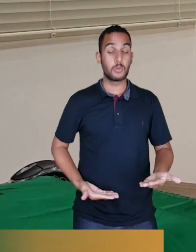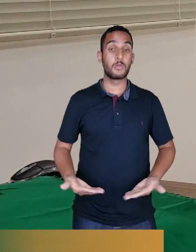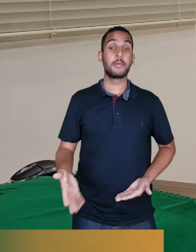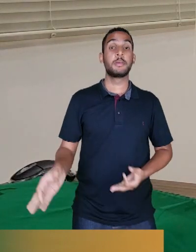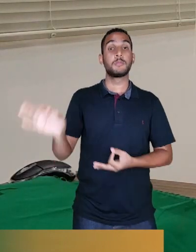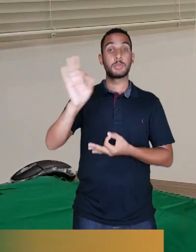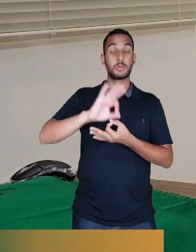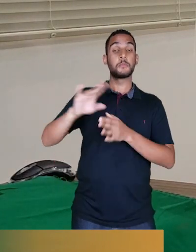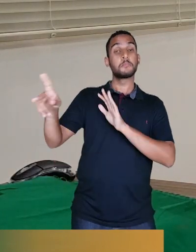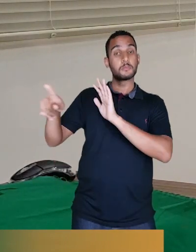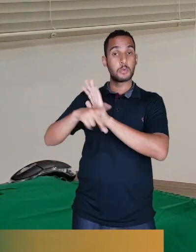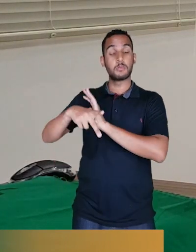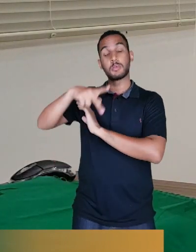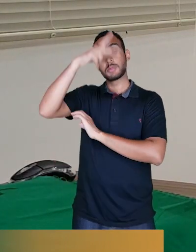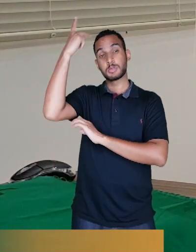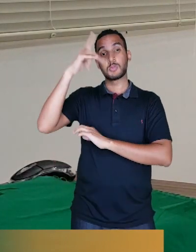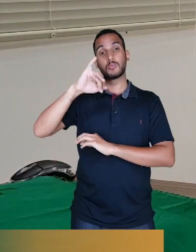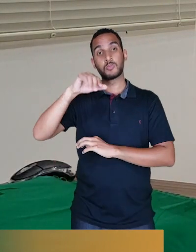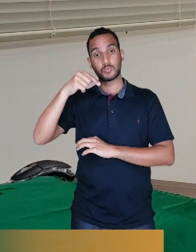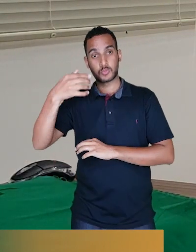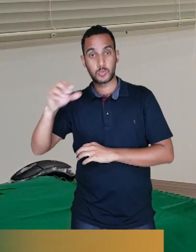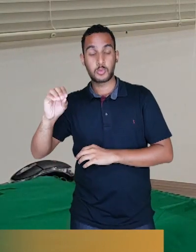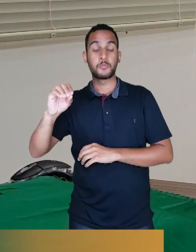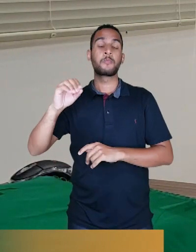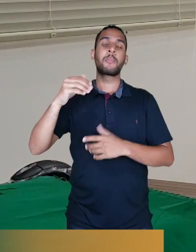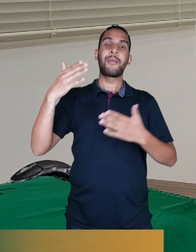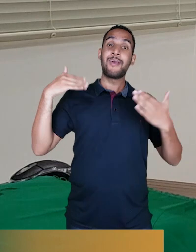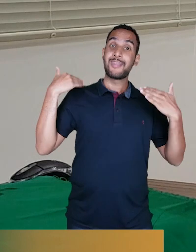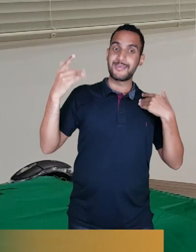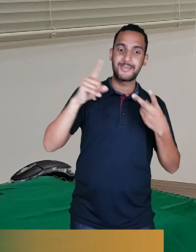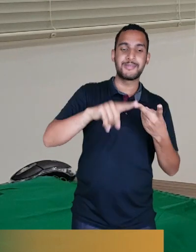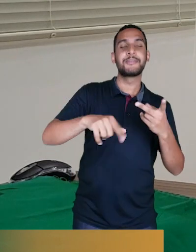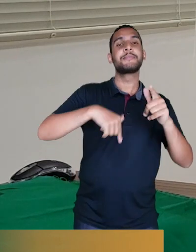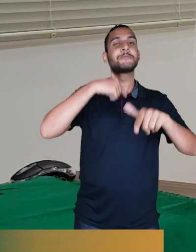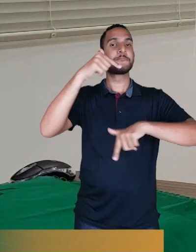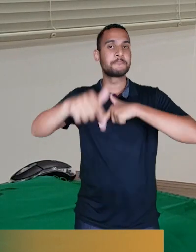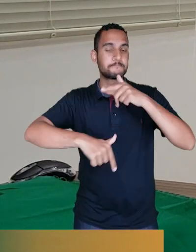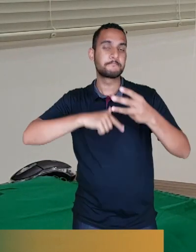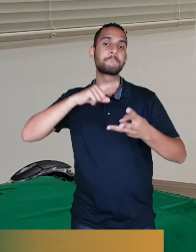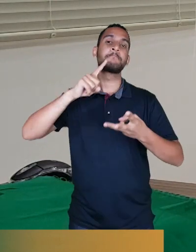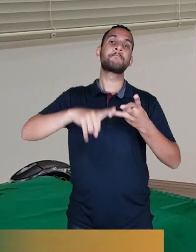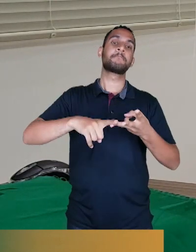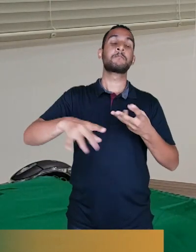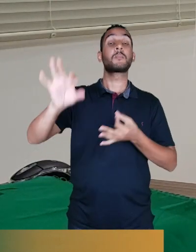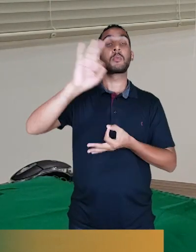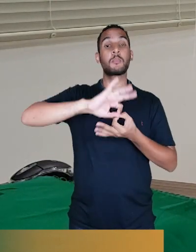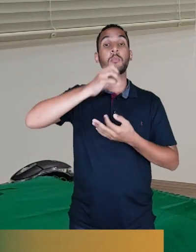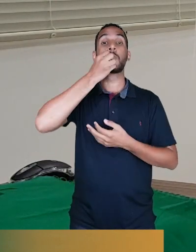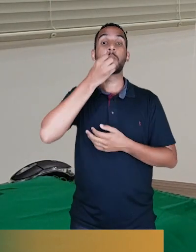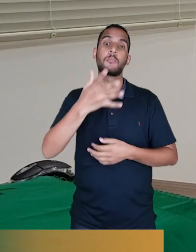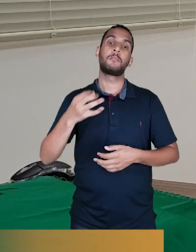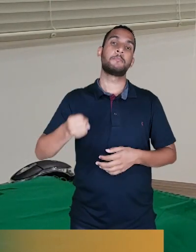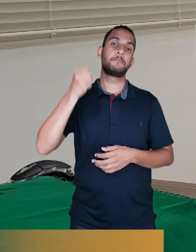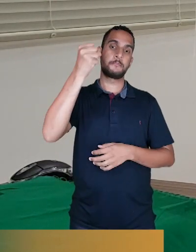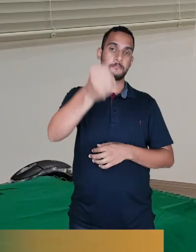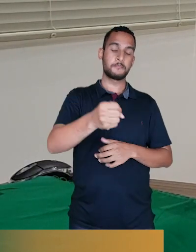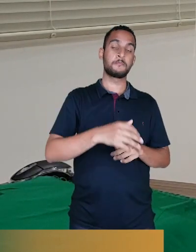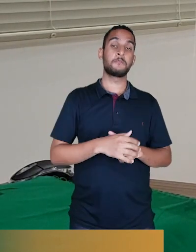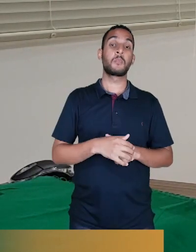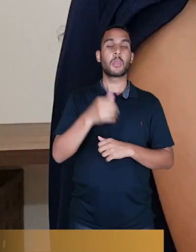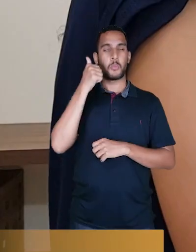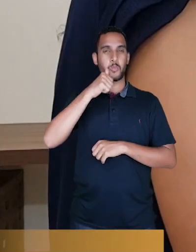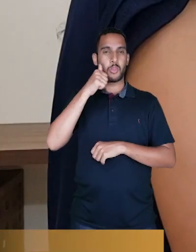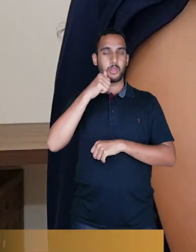mediante o carisma de dom bosco alegria trabalho uma espiritualidade do bom pastor